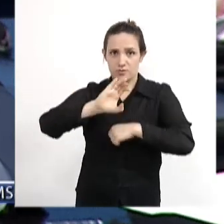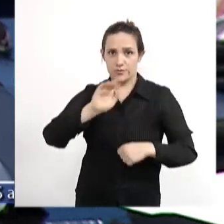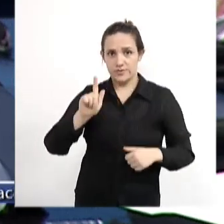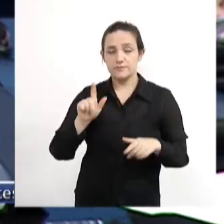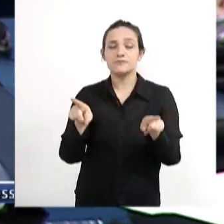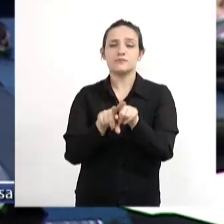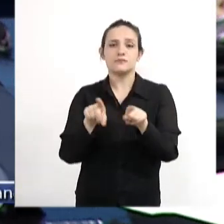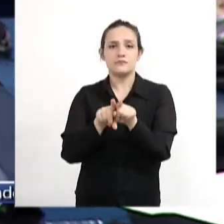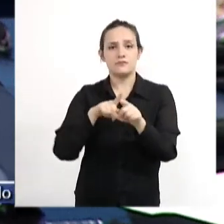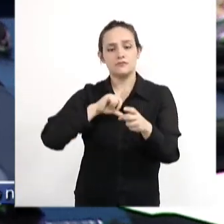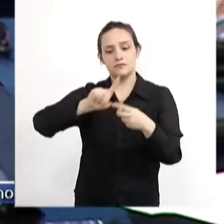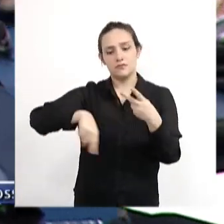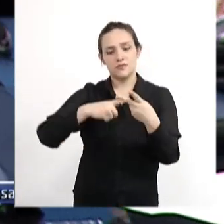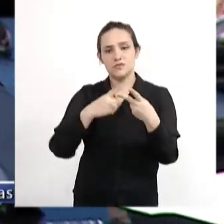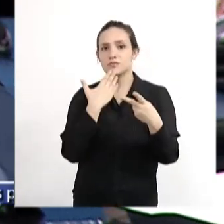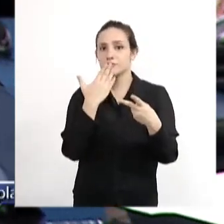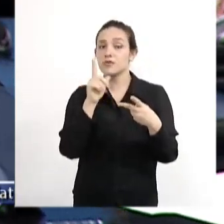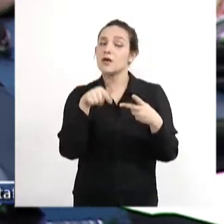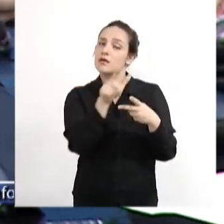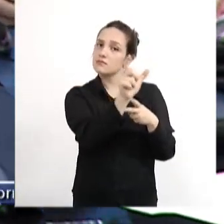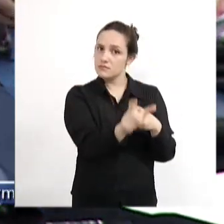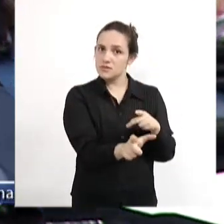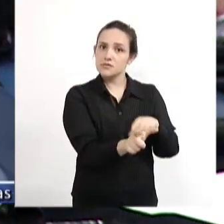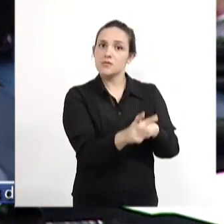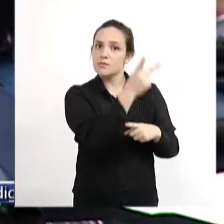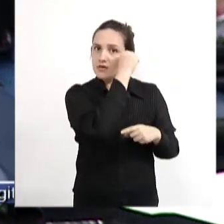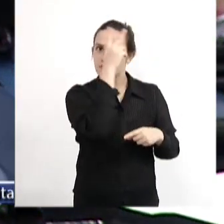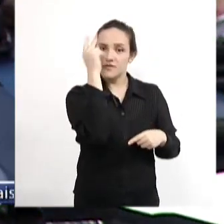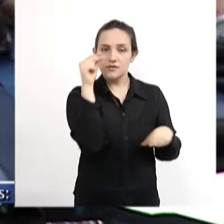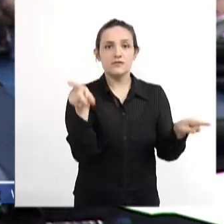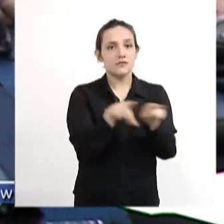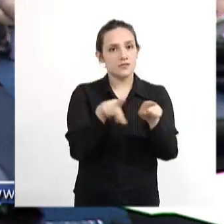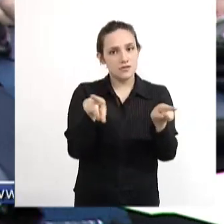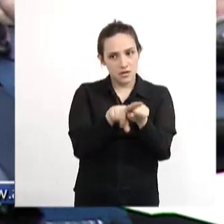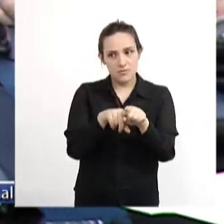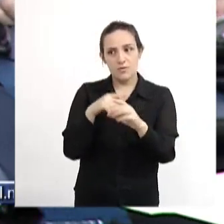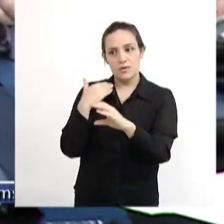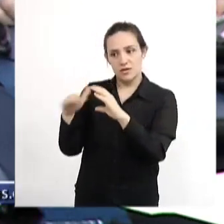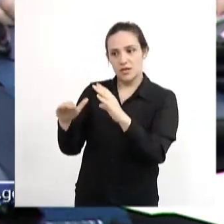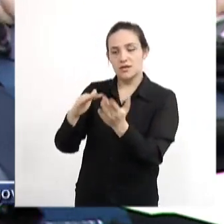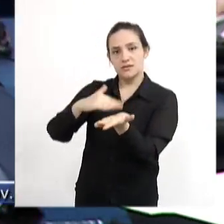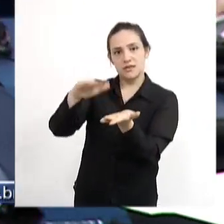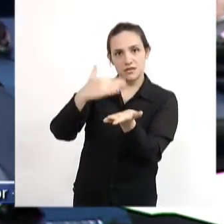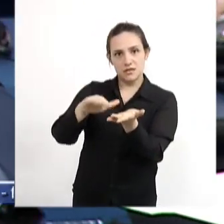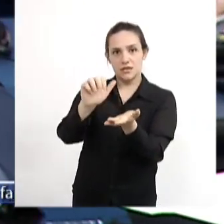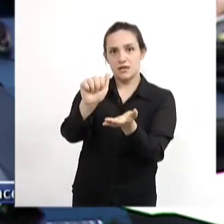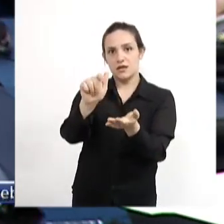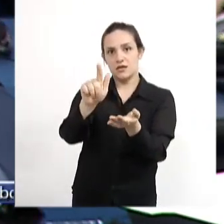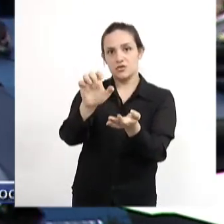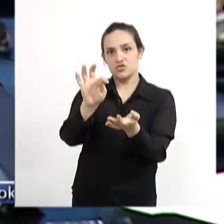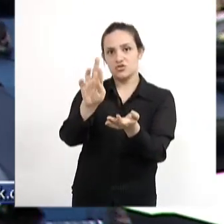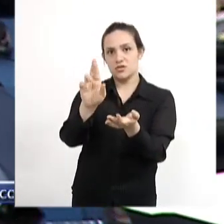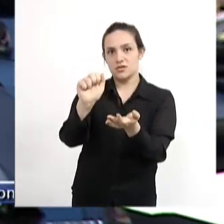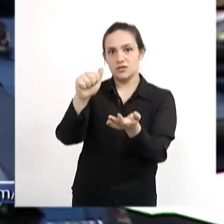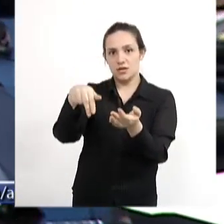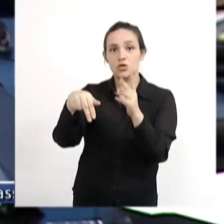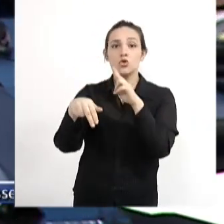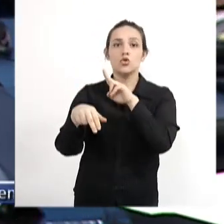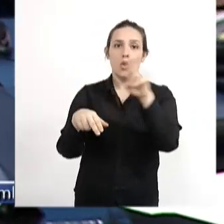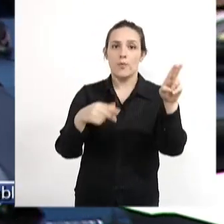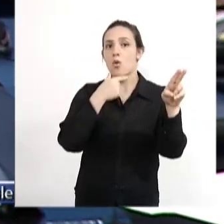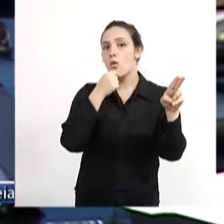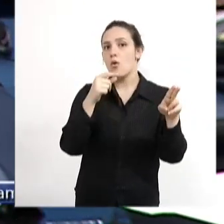E a segunda é ao gabinete do prefeito e com cópias ao secretário, ao diretor-presidente da AGETRAN, Janine de Lima